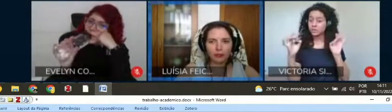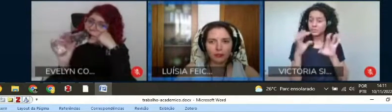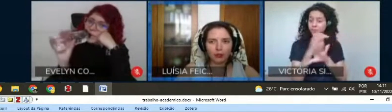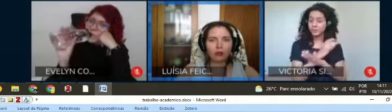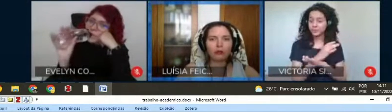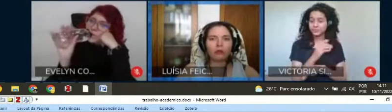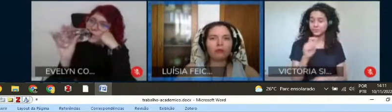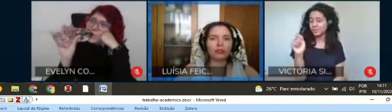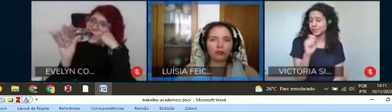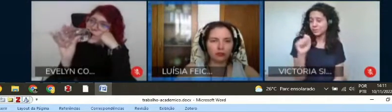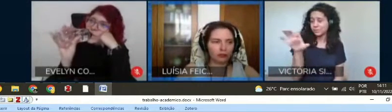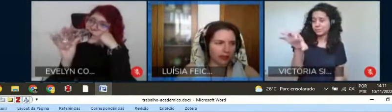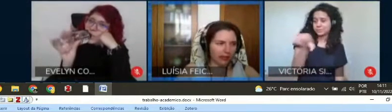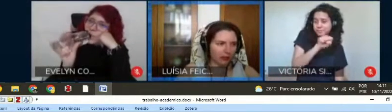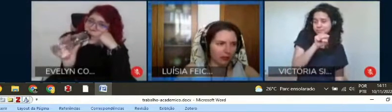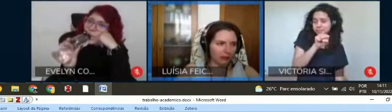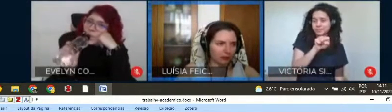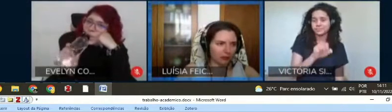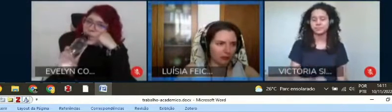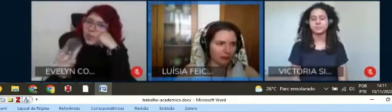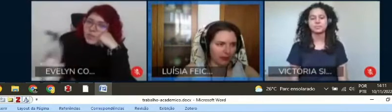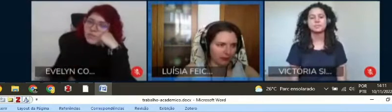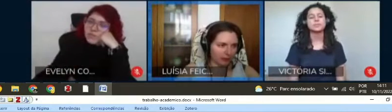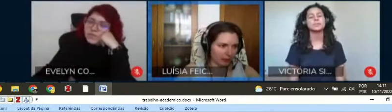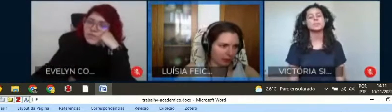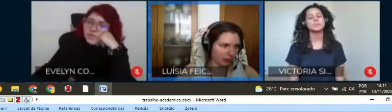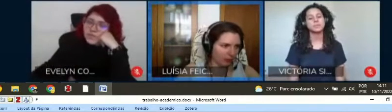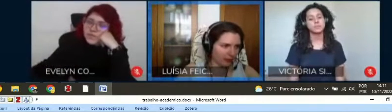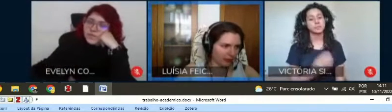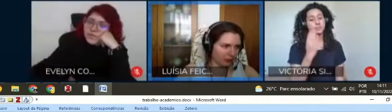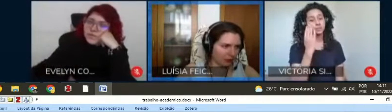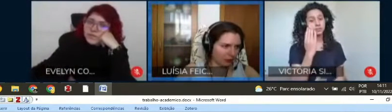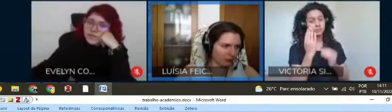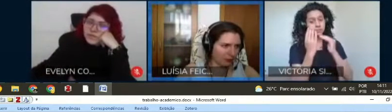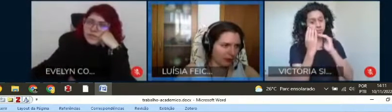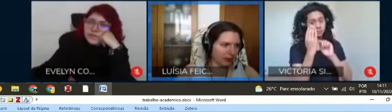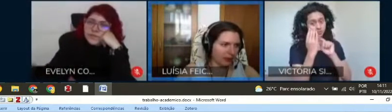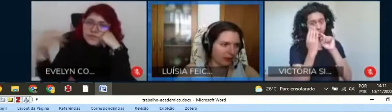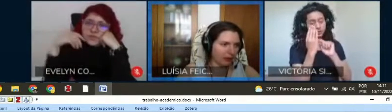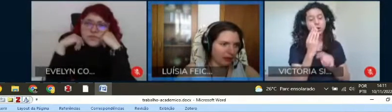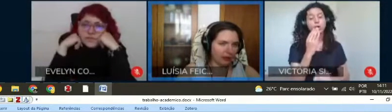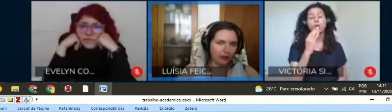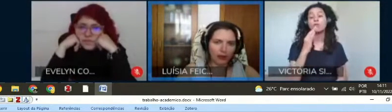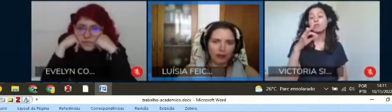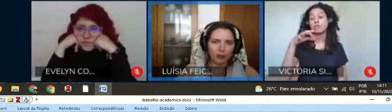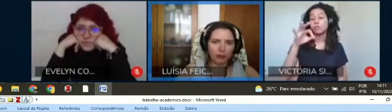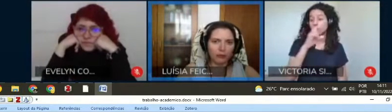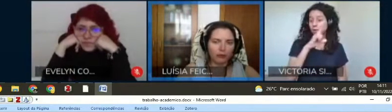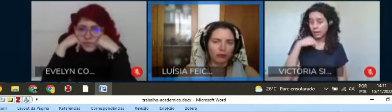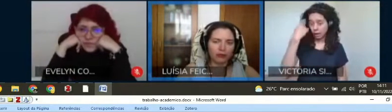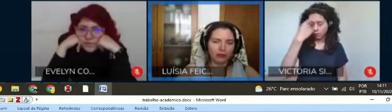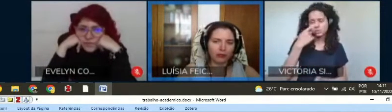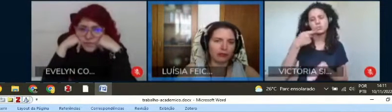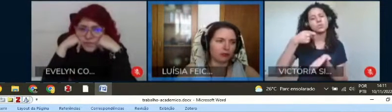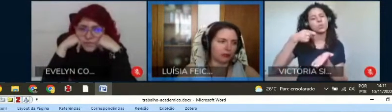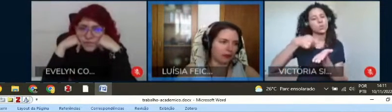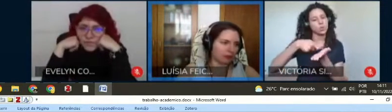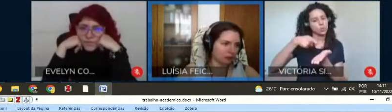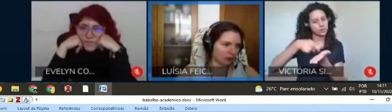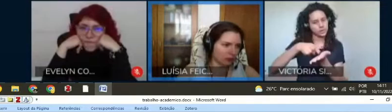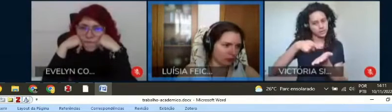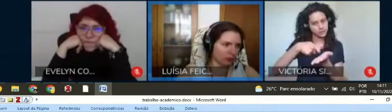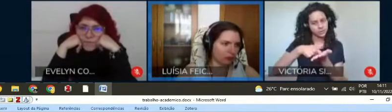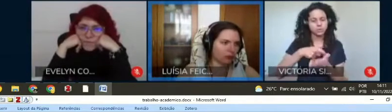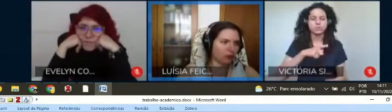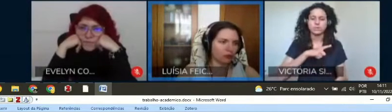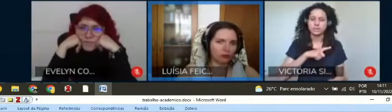Daí o folha de rosto também é um elemento pré-textual obrigatório e ele é composto desses dados, né?